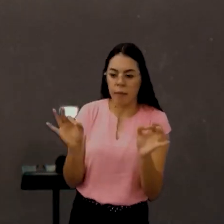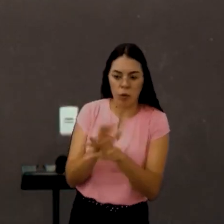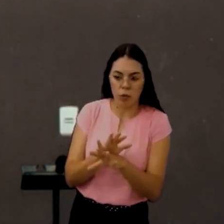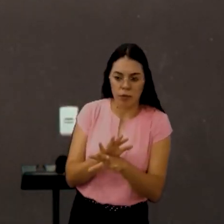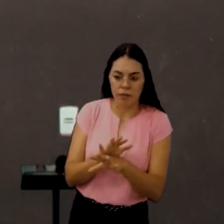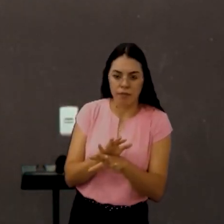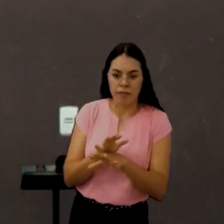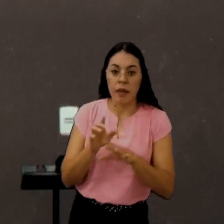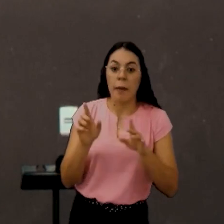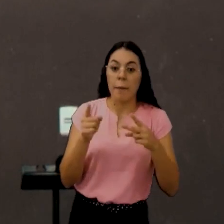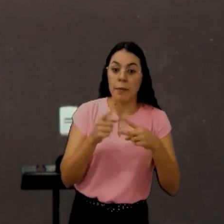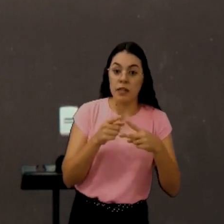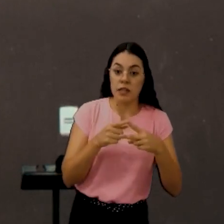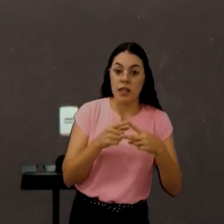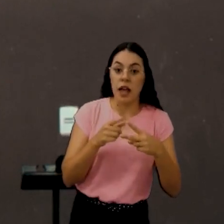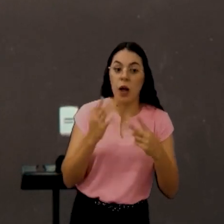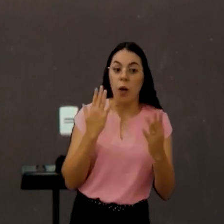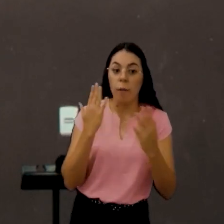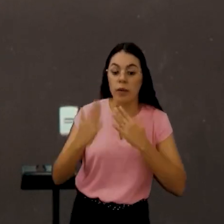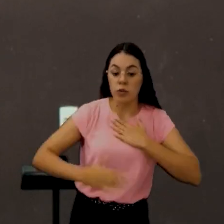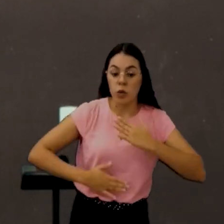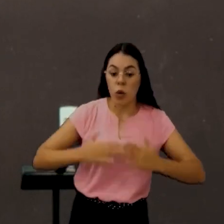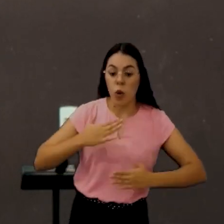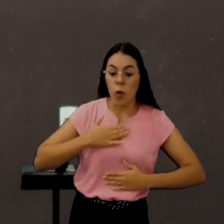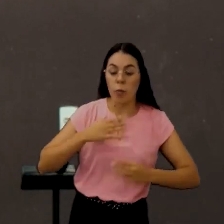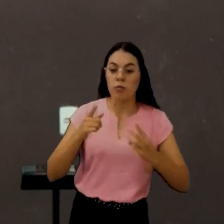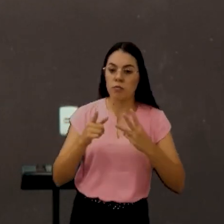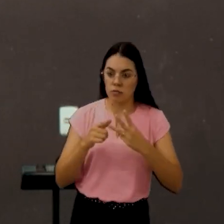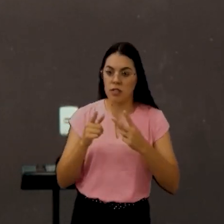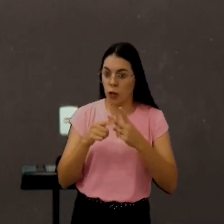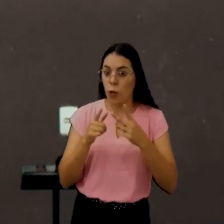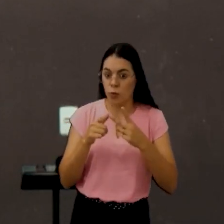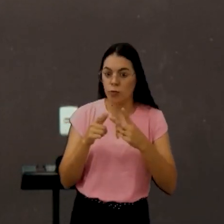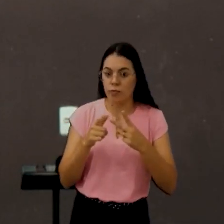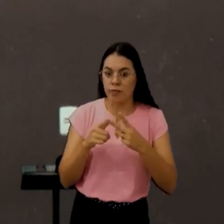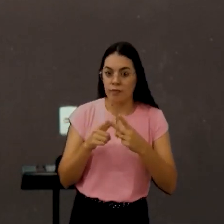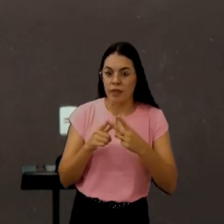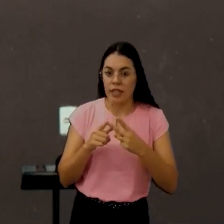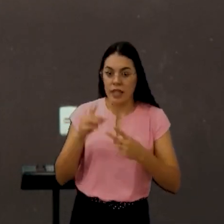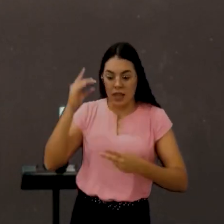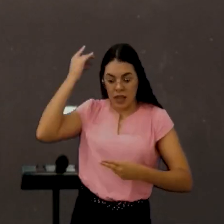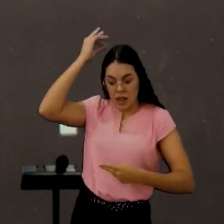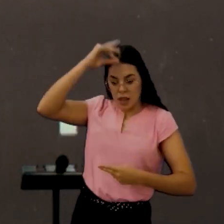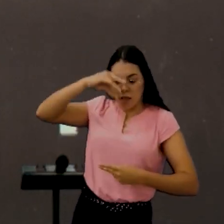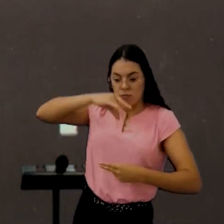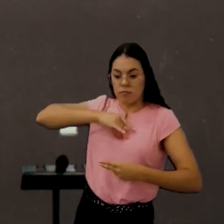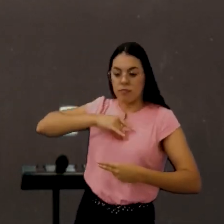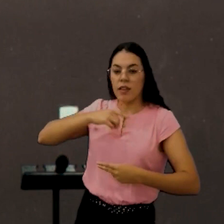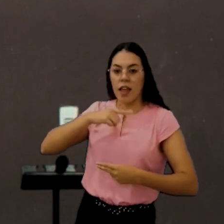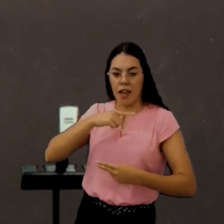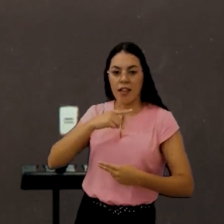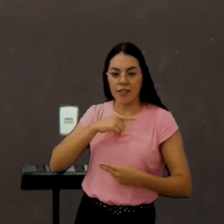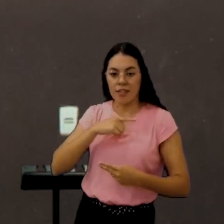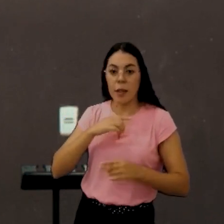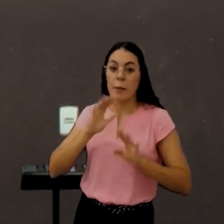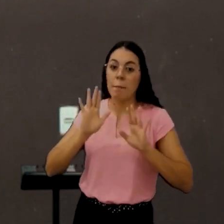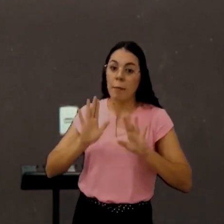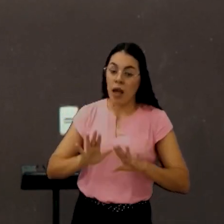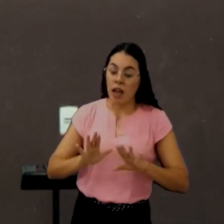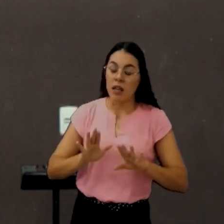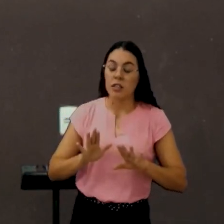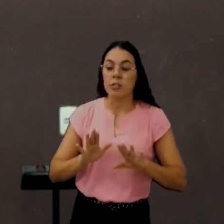Então, o apóstolo Paulo está comparando o nosso corpo como um tabernáculo, que carrega dentro dele o Espírito Santo e que